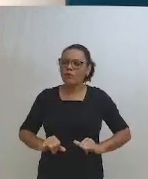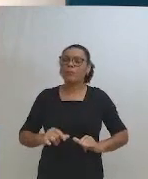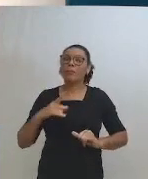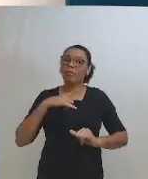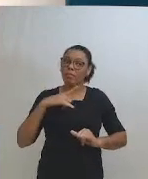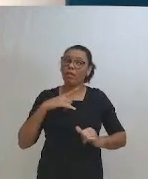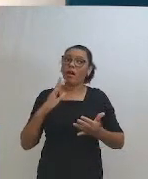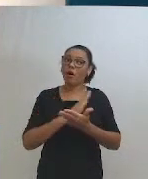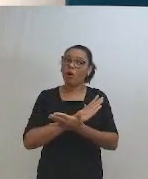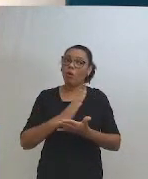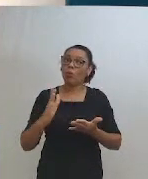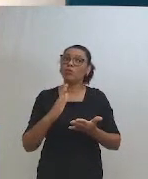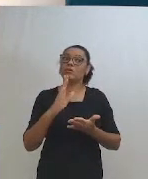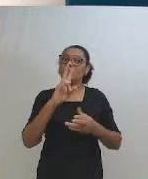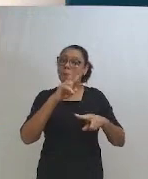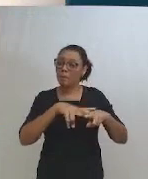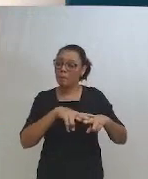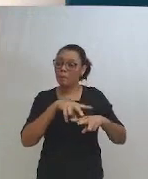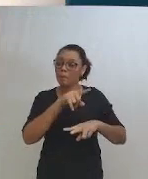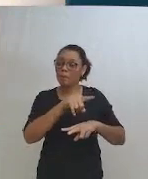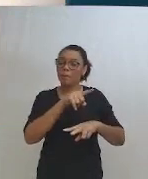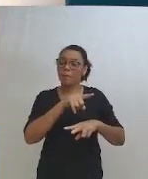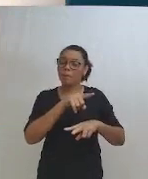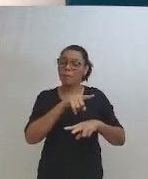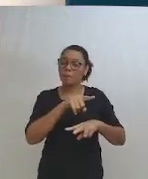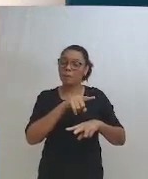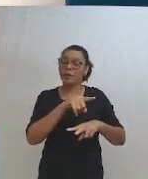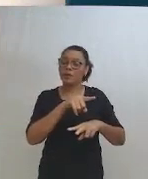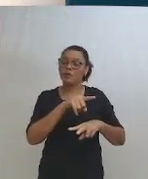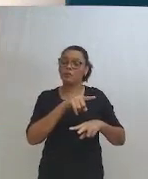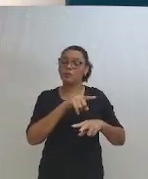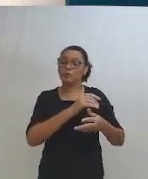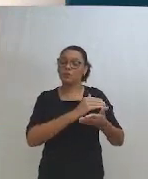presos preventivamente em decorrência deste processo, que